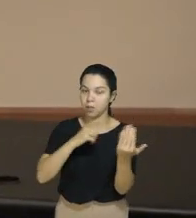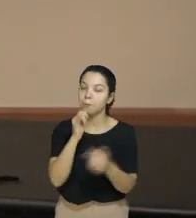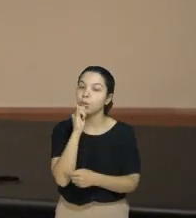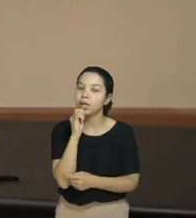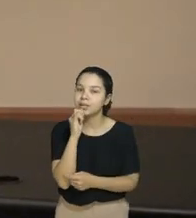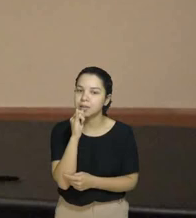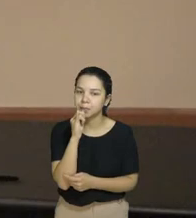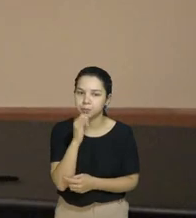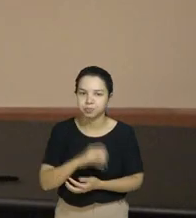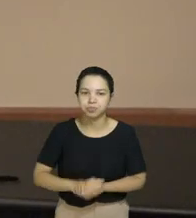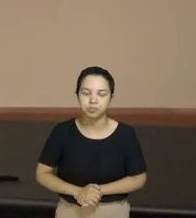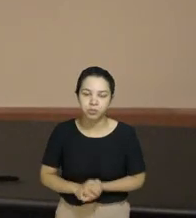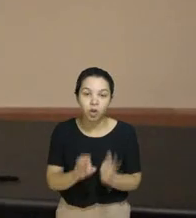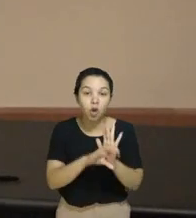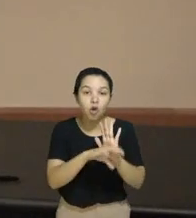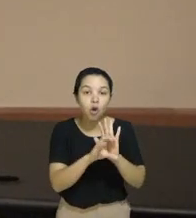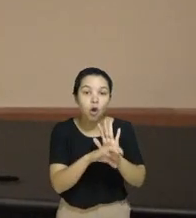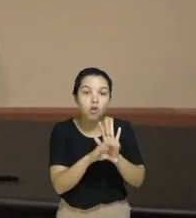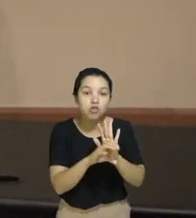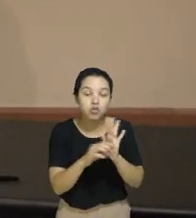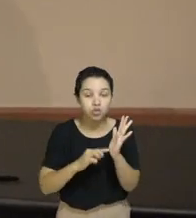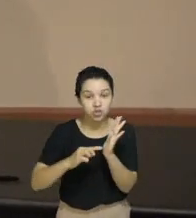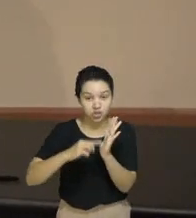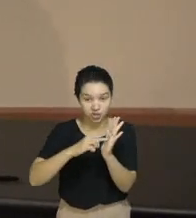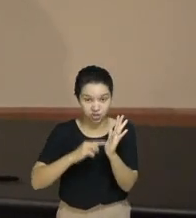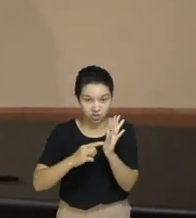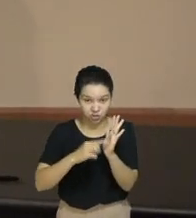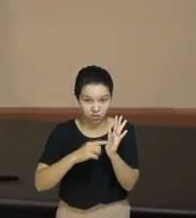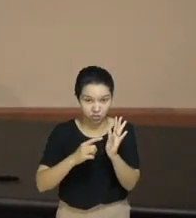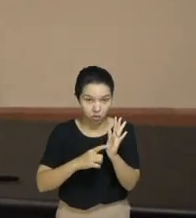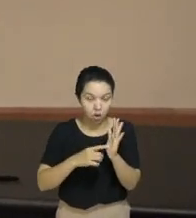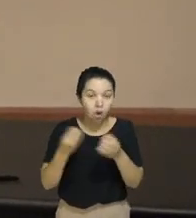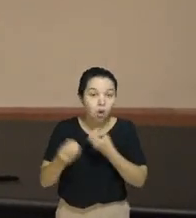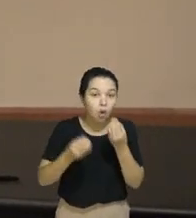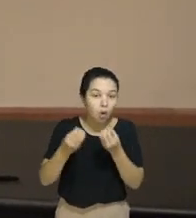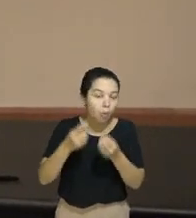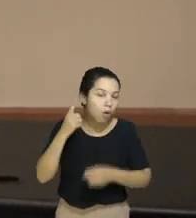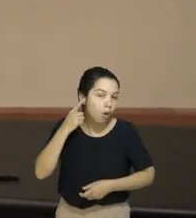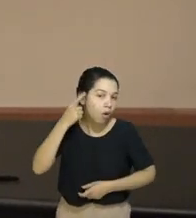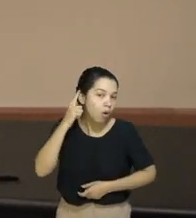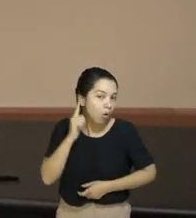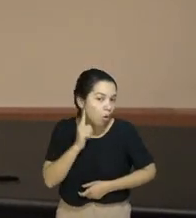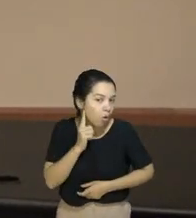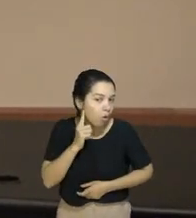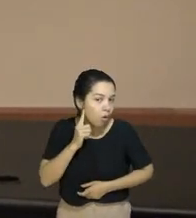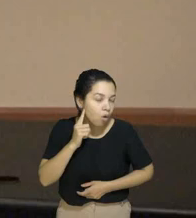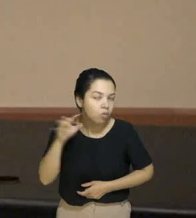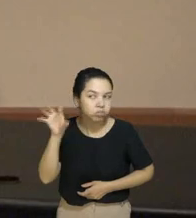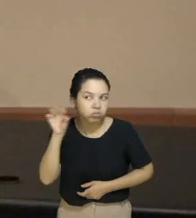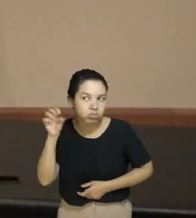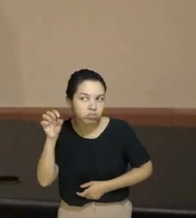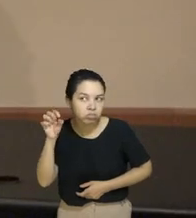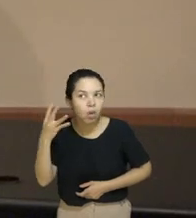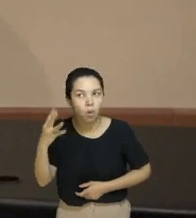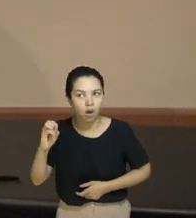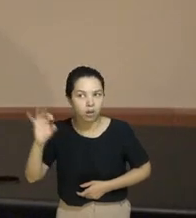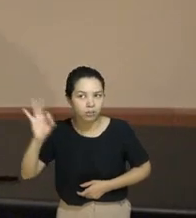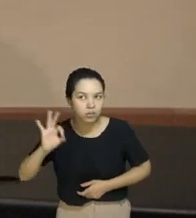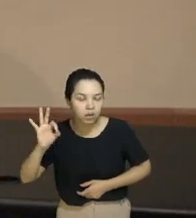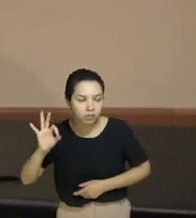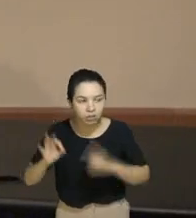de código de dígitos. Desempenho da orelha direita, 40%. Desempenho da orelha esquerda,